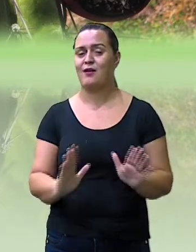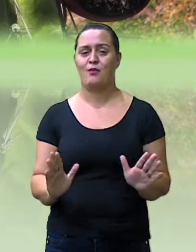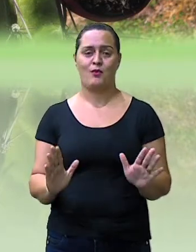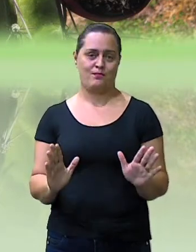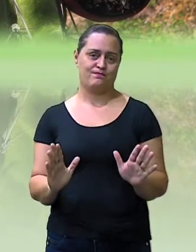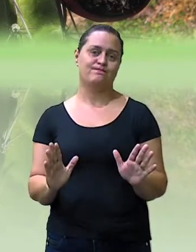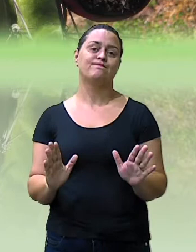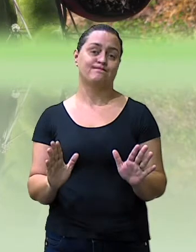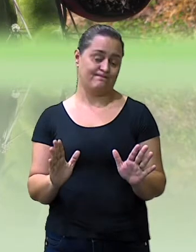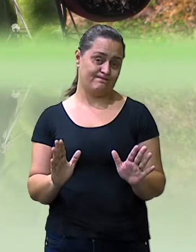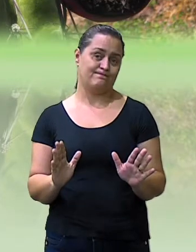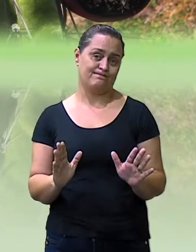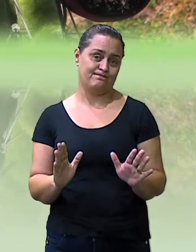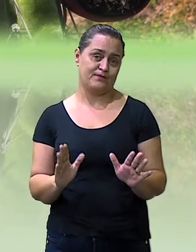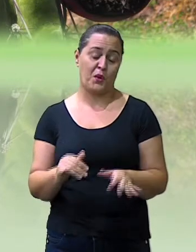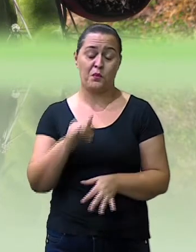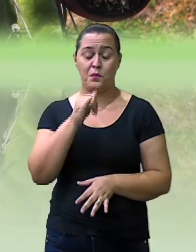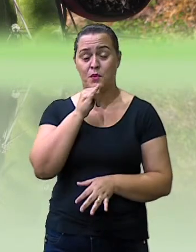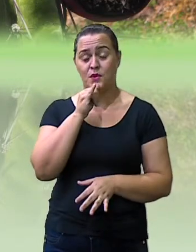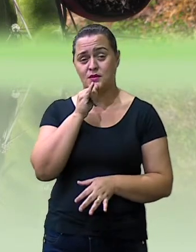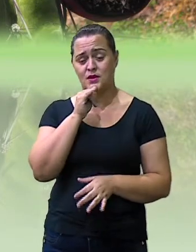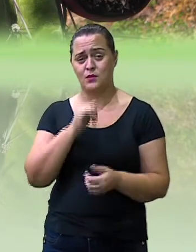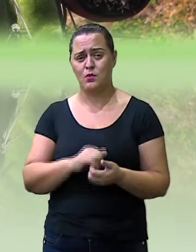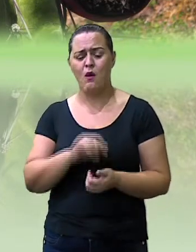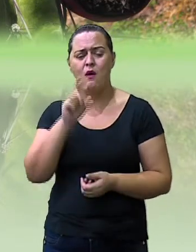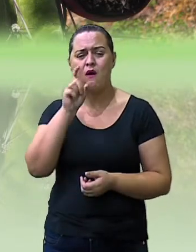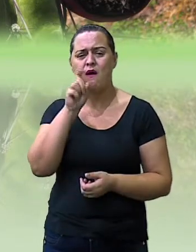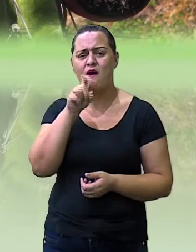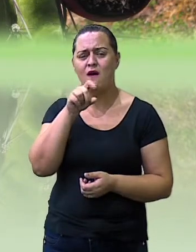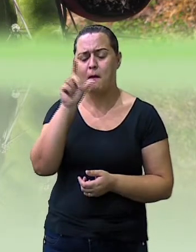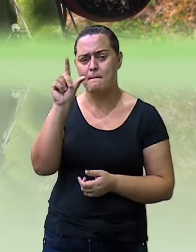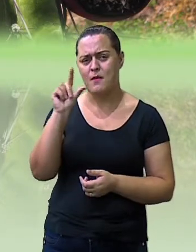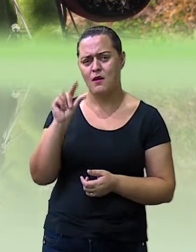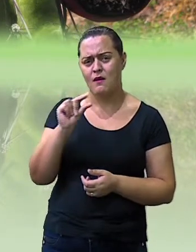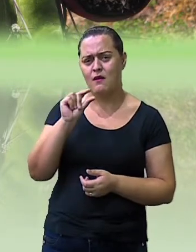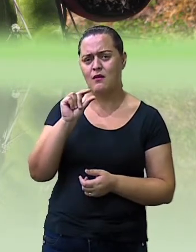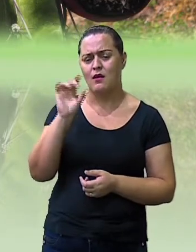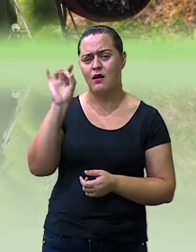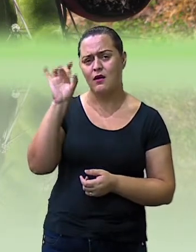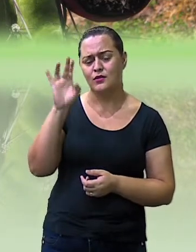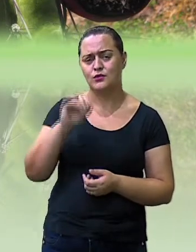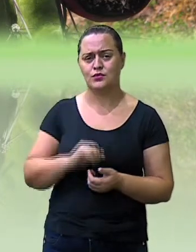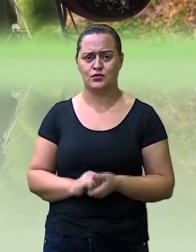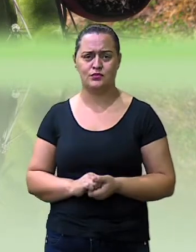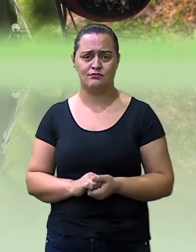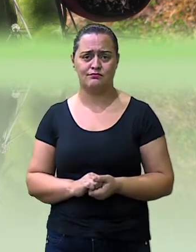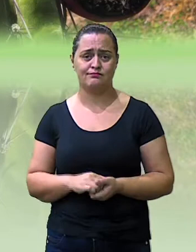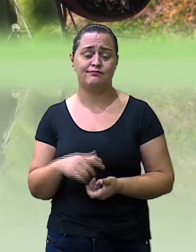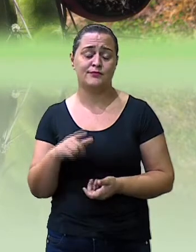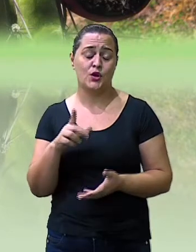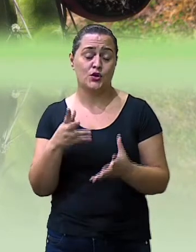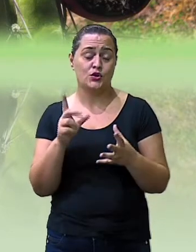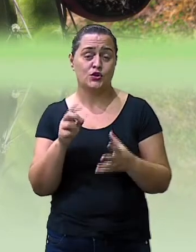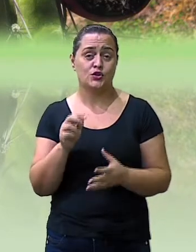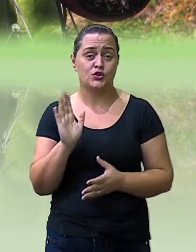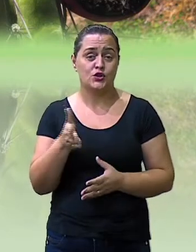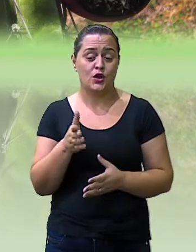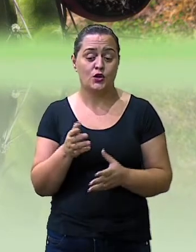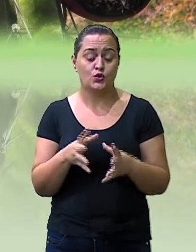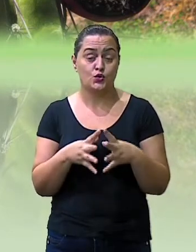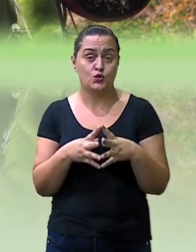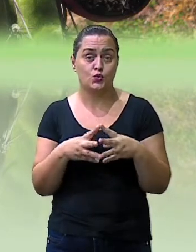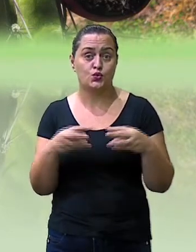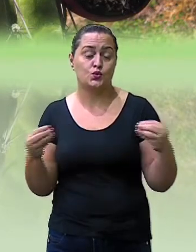citar a ararinha azul, o tamanduá-bandeira, o tatu-canastra, o cachorro